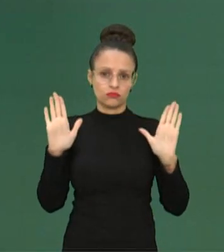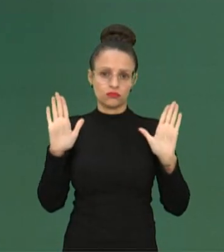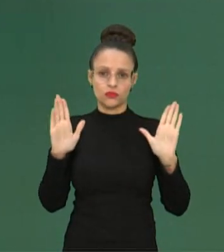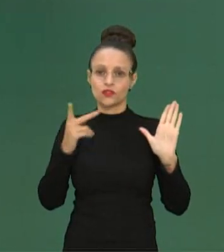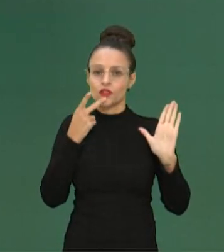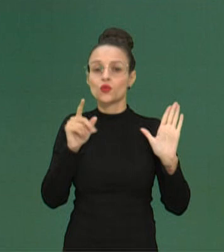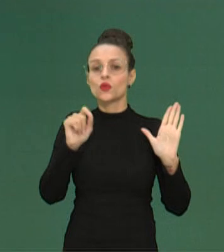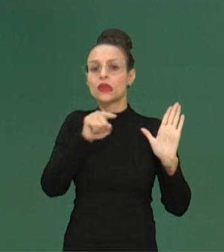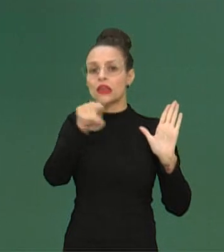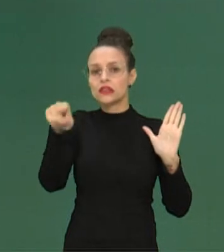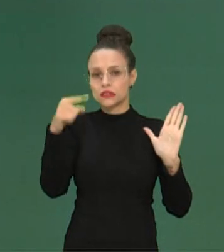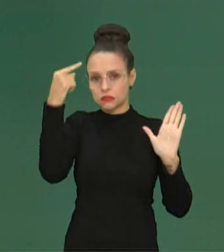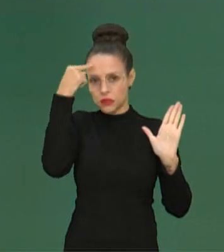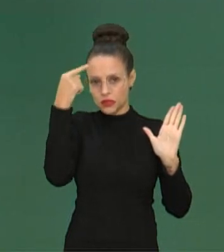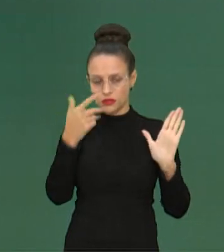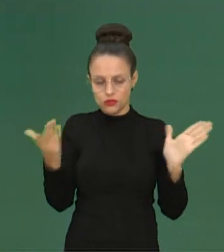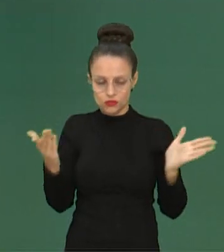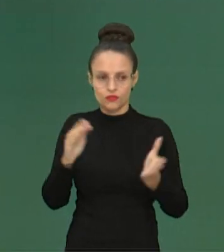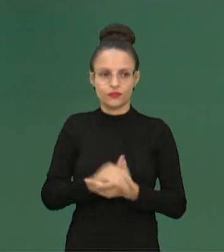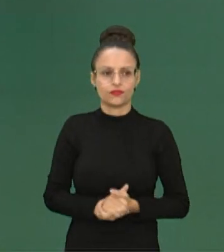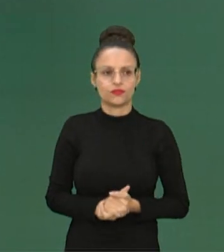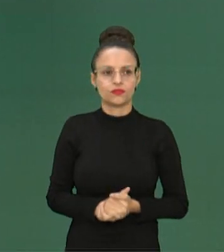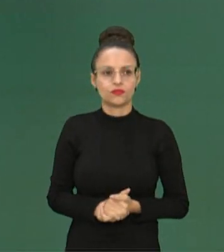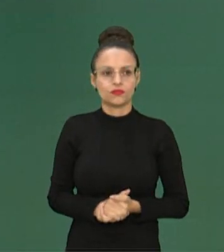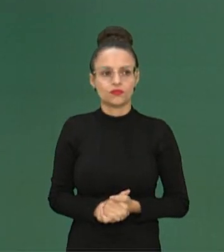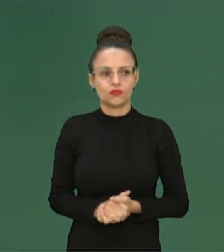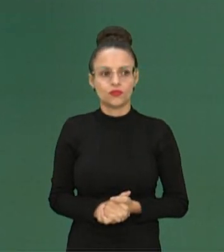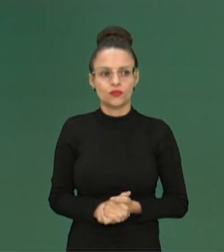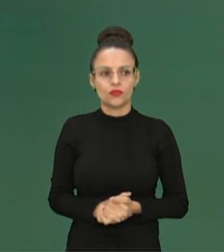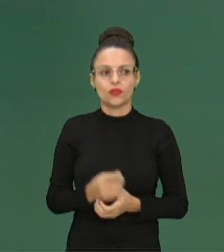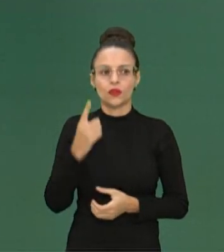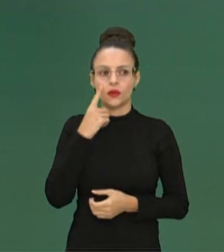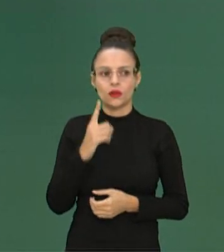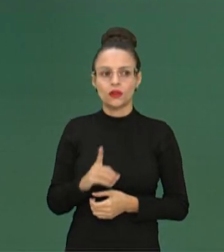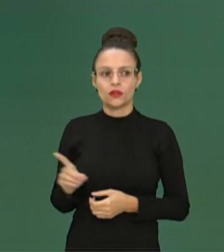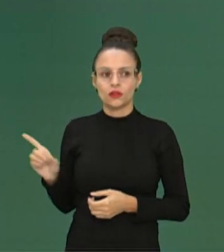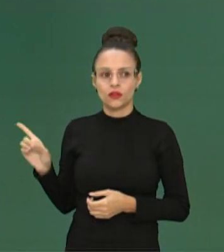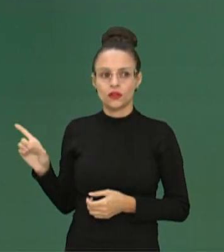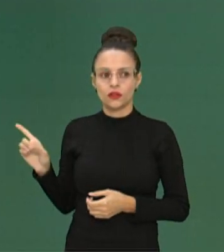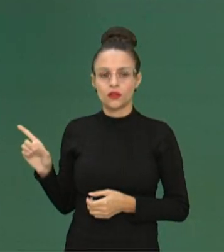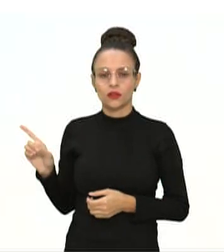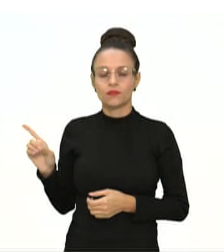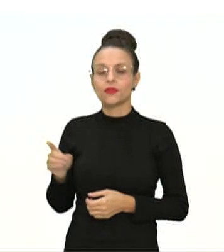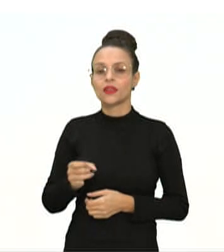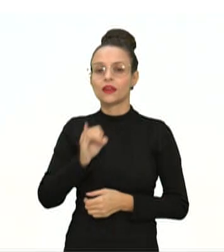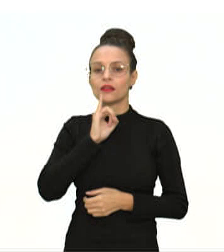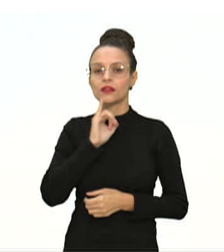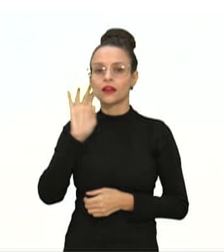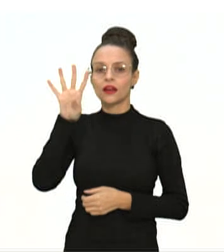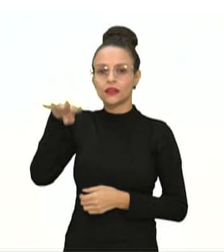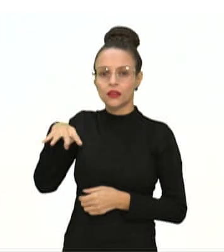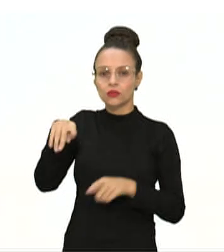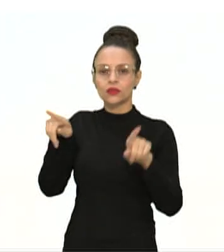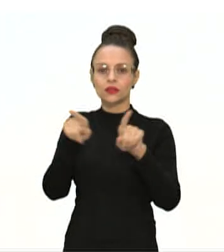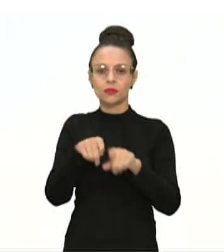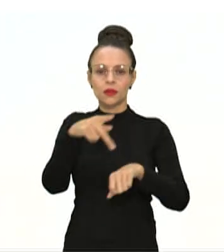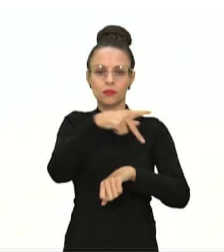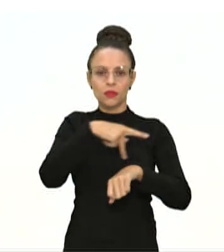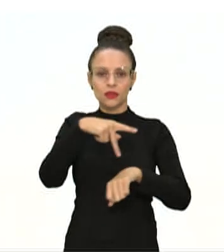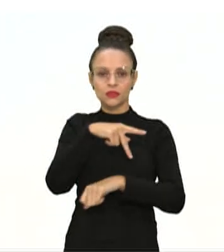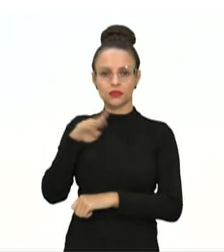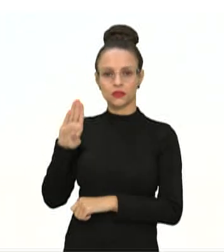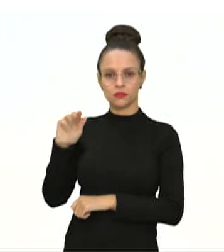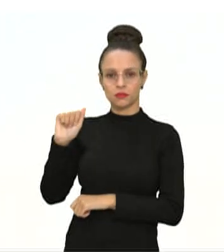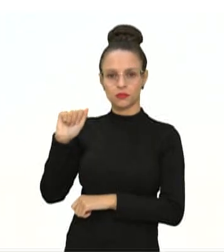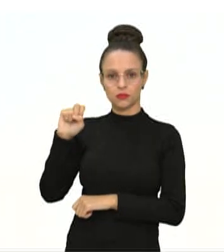pensam. Turma, então está aí outra que agora você vai ver, além da Catalunha, o País Basco. Tem outras querendo